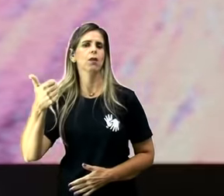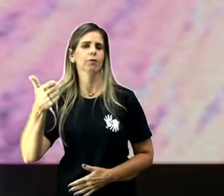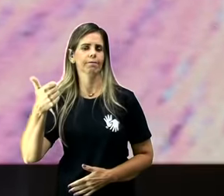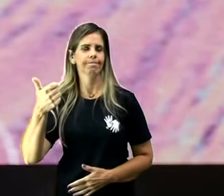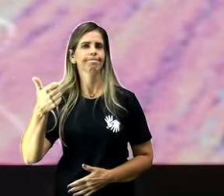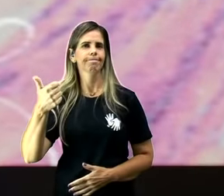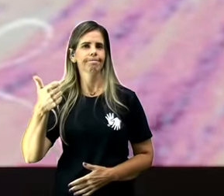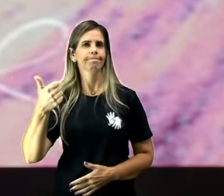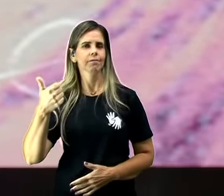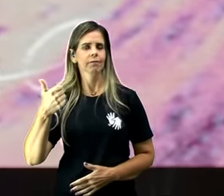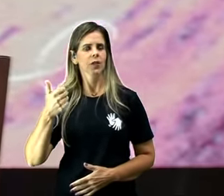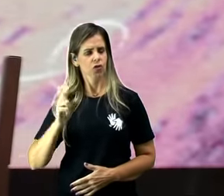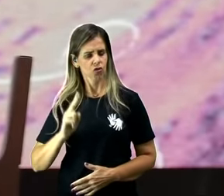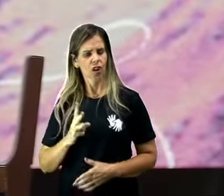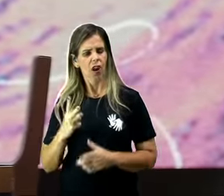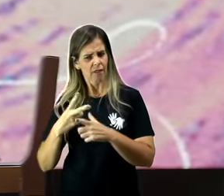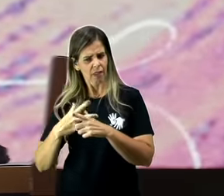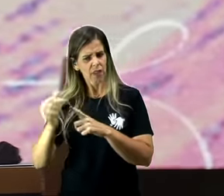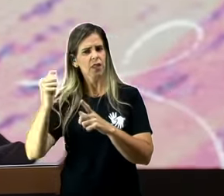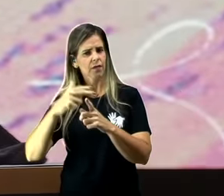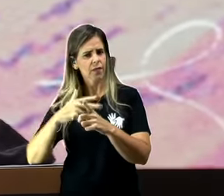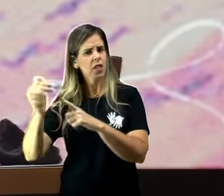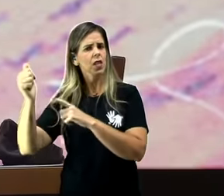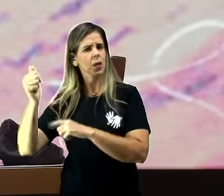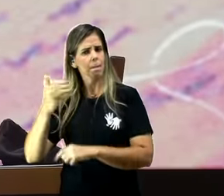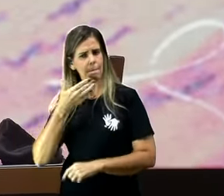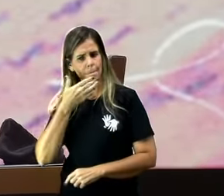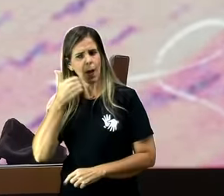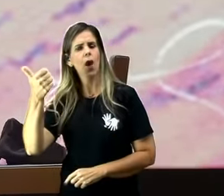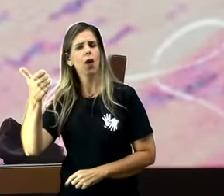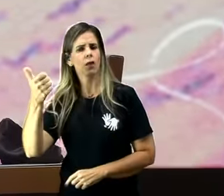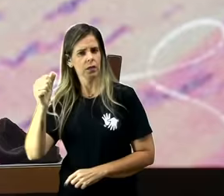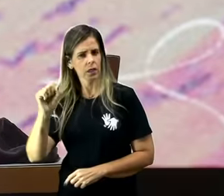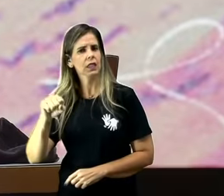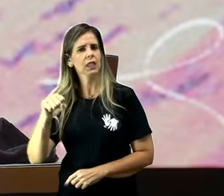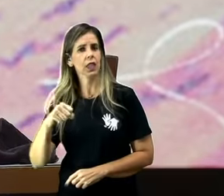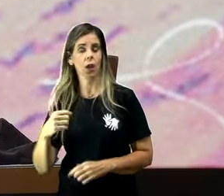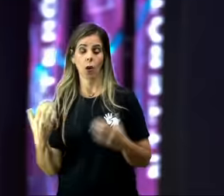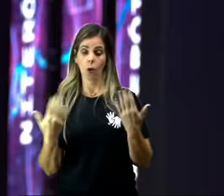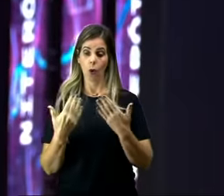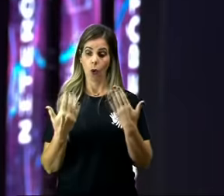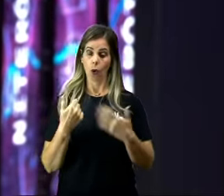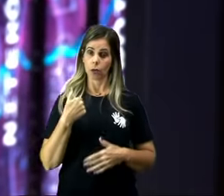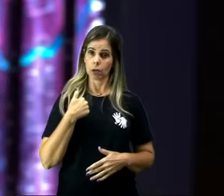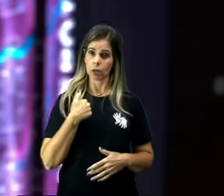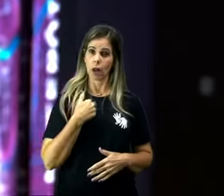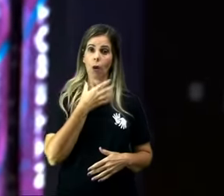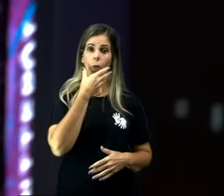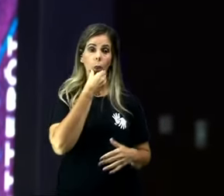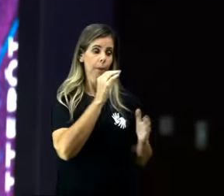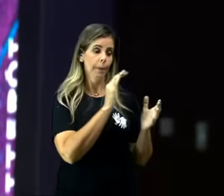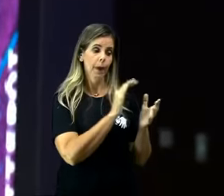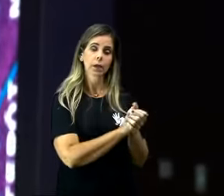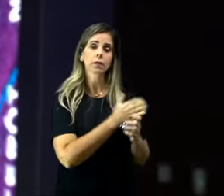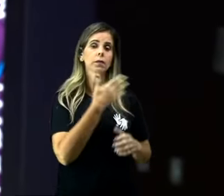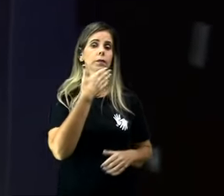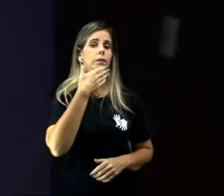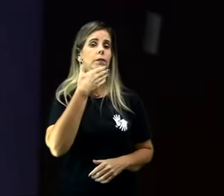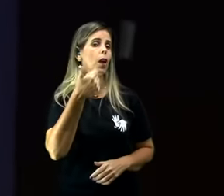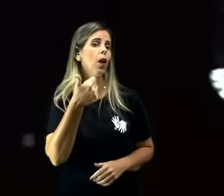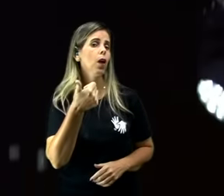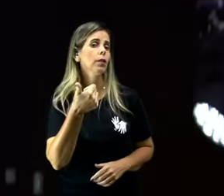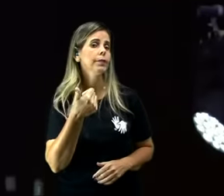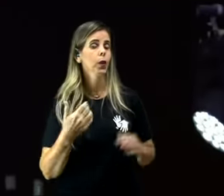mas eu já avancei muito, já melhorei muito. Já sou um marido muito melhor, eu não é minha esposa. Aleluia. Sou um